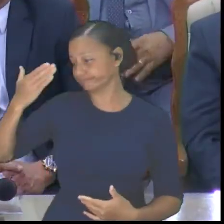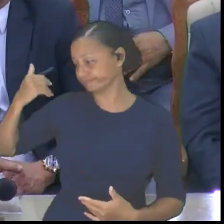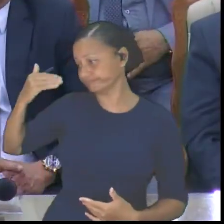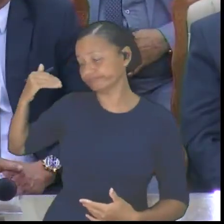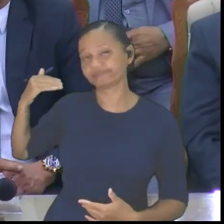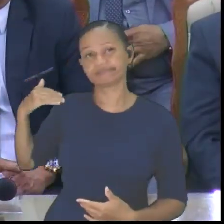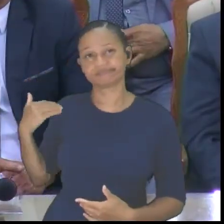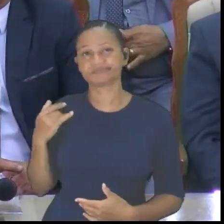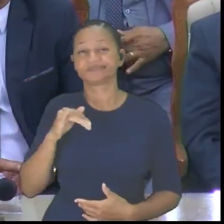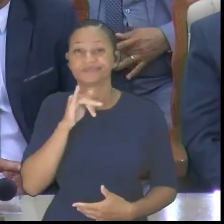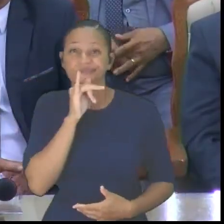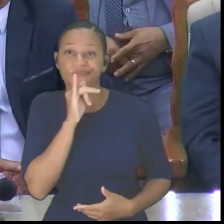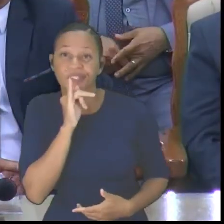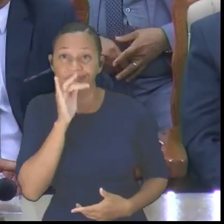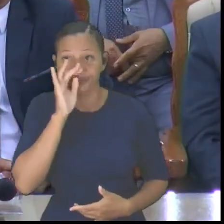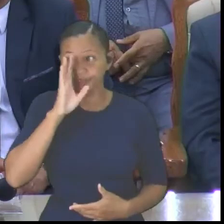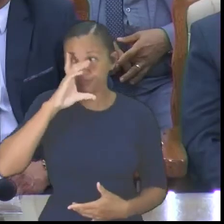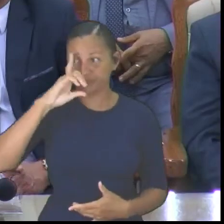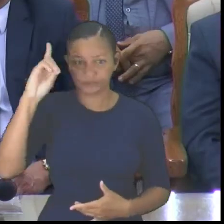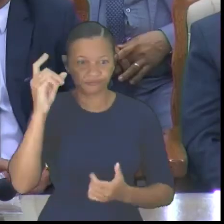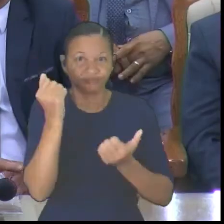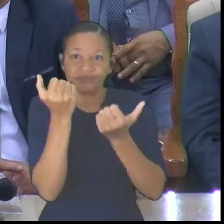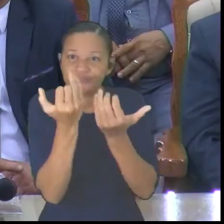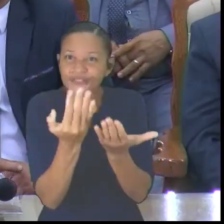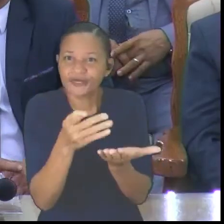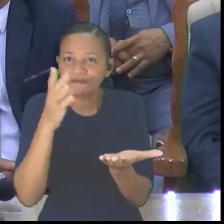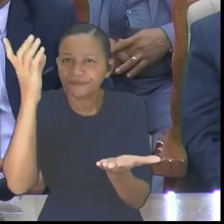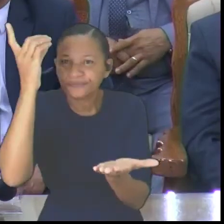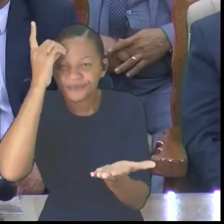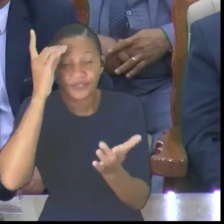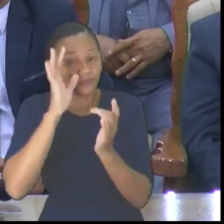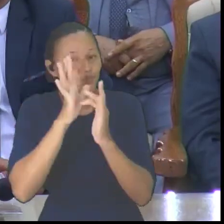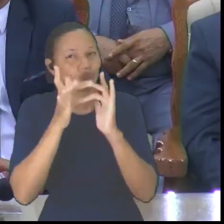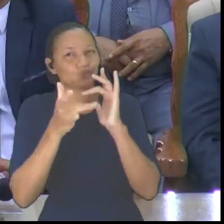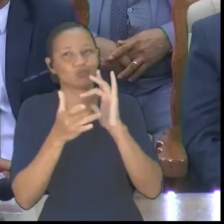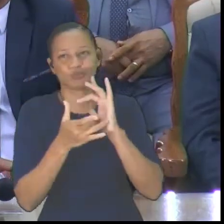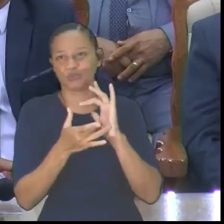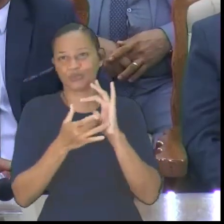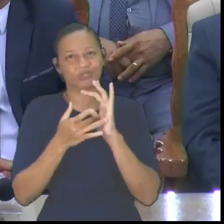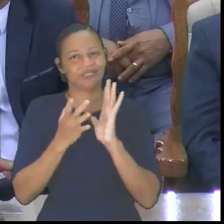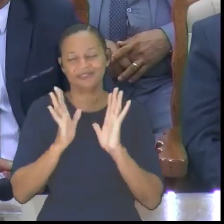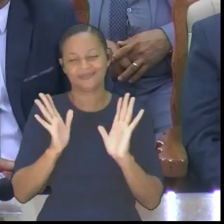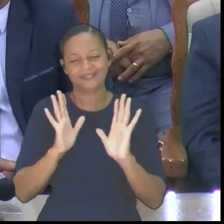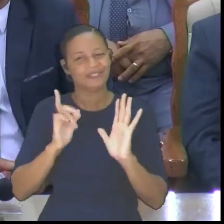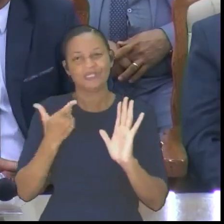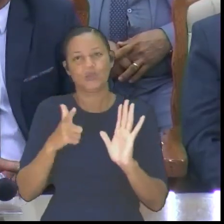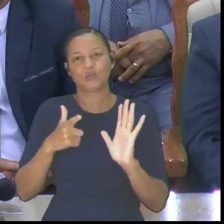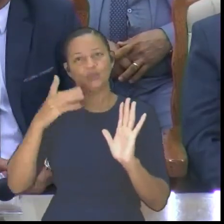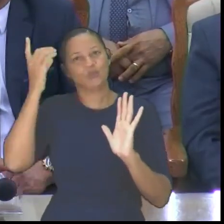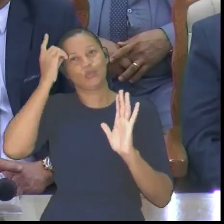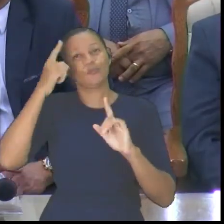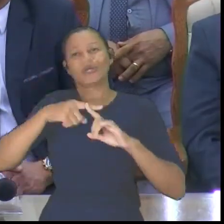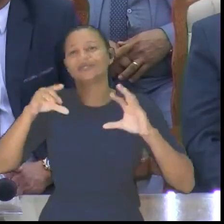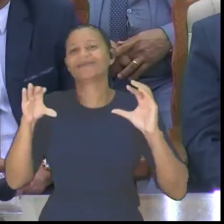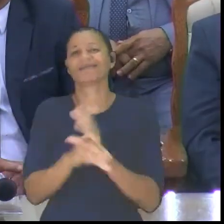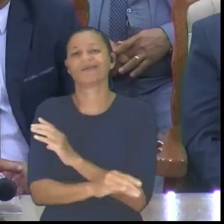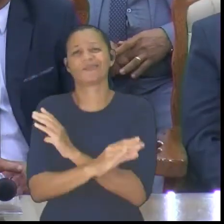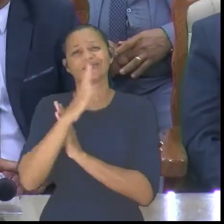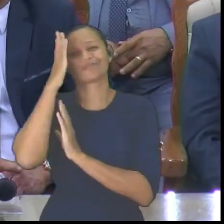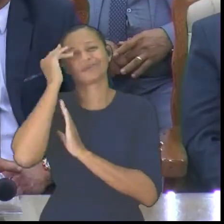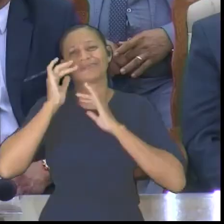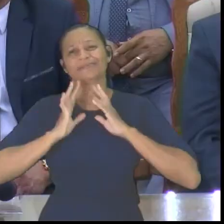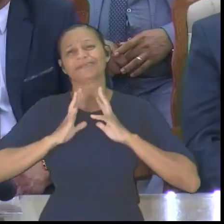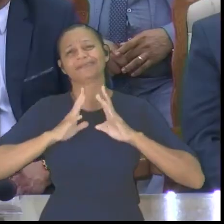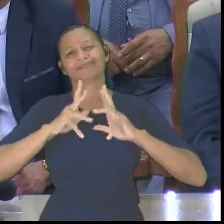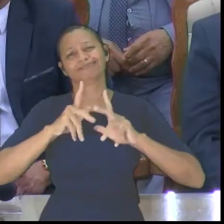Se Deus te desse o dom, Jesus não tinha o dom, ele era onisciente,